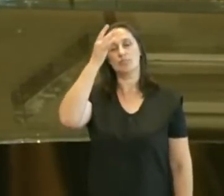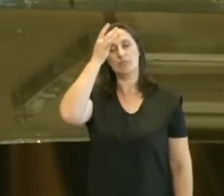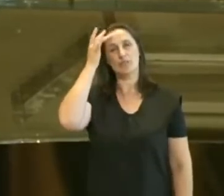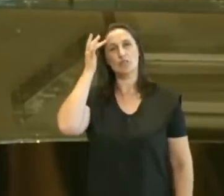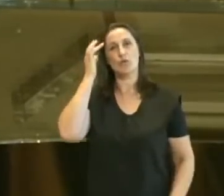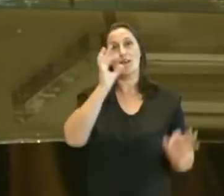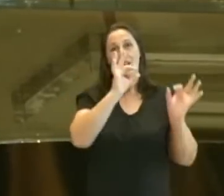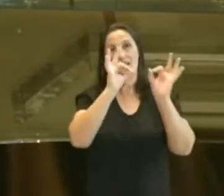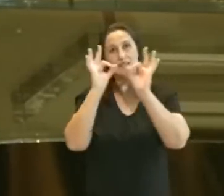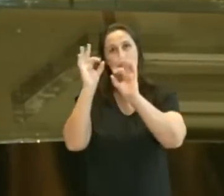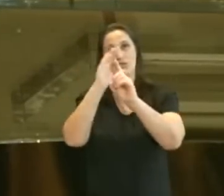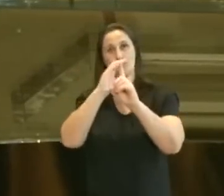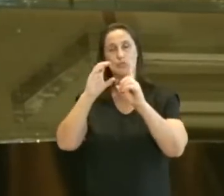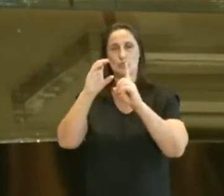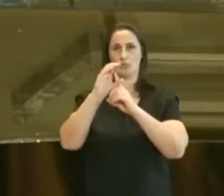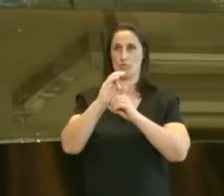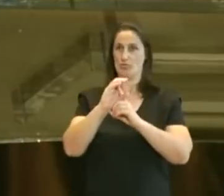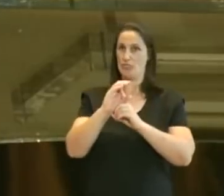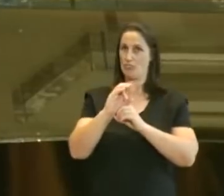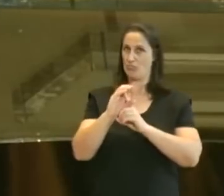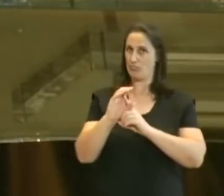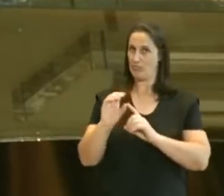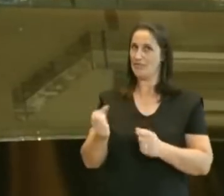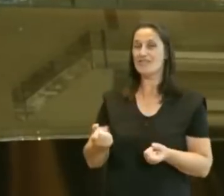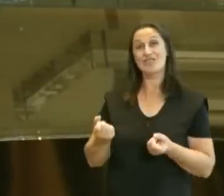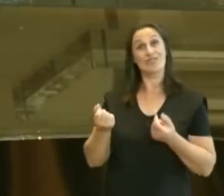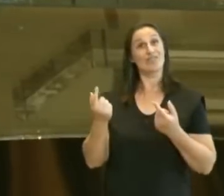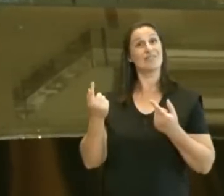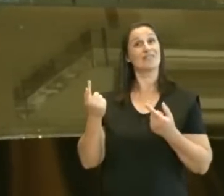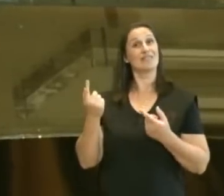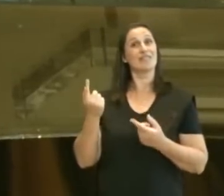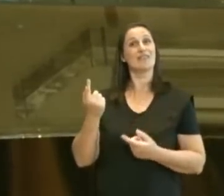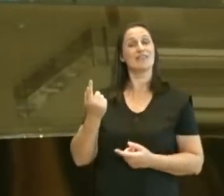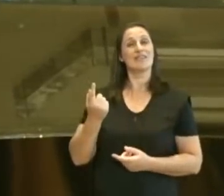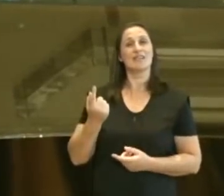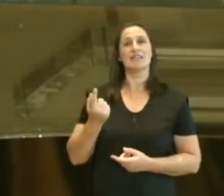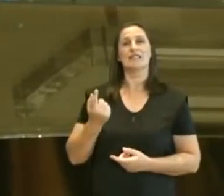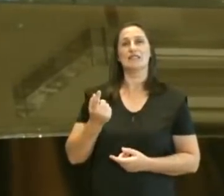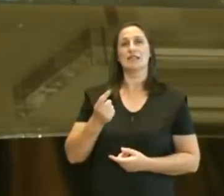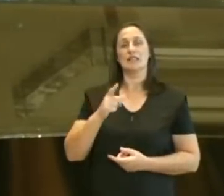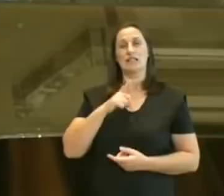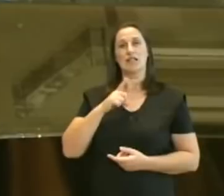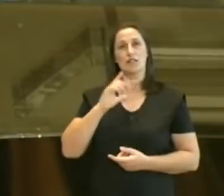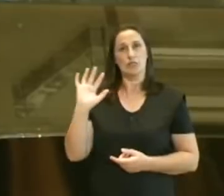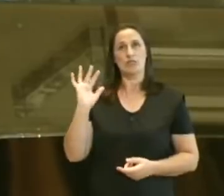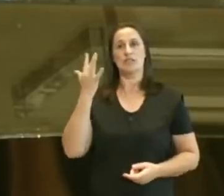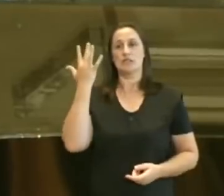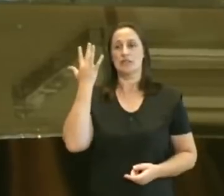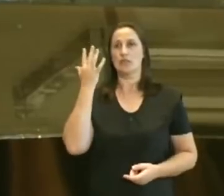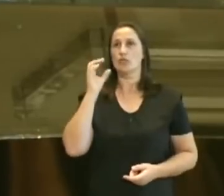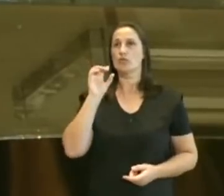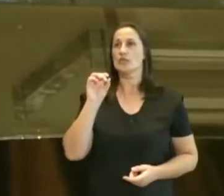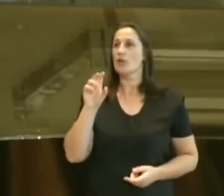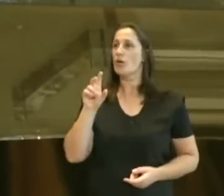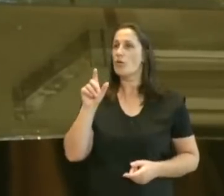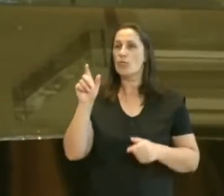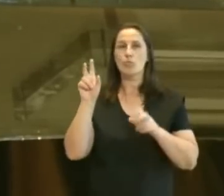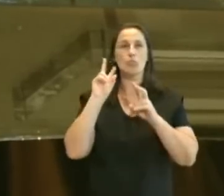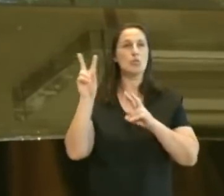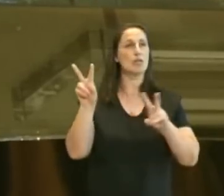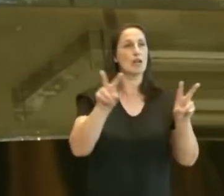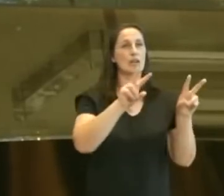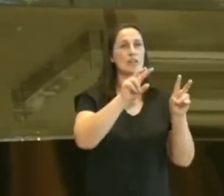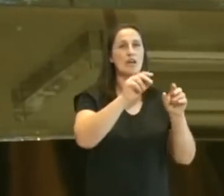a gente diz, opa, tem alguma coisa diferente que a gente não está enxergando. Se eu só olhar para esses assentos vazios,